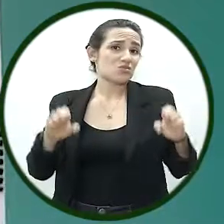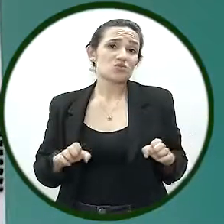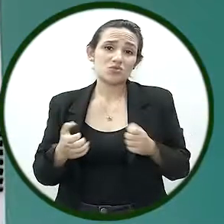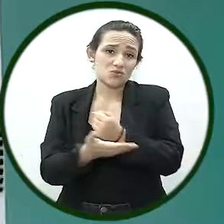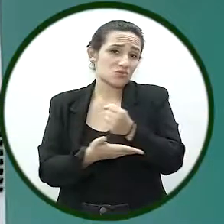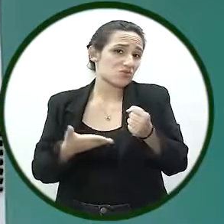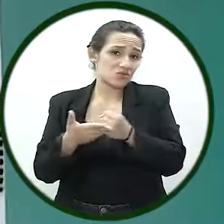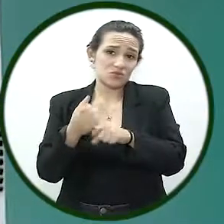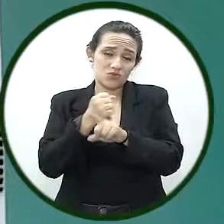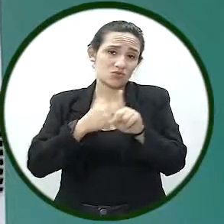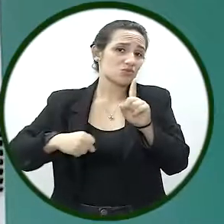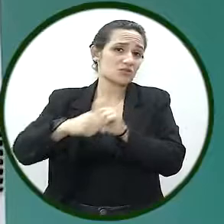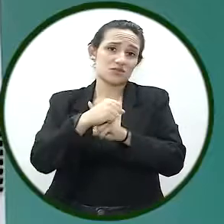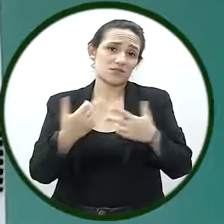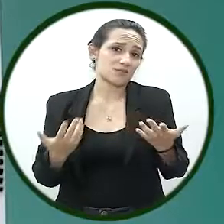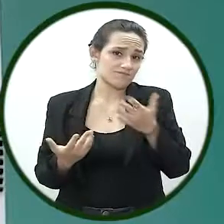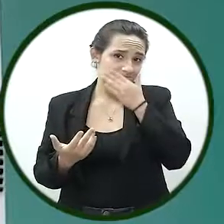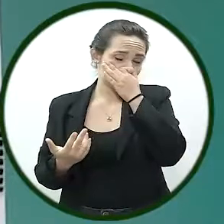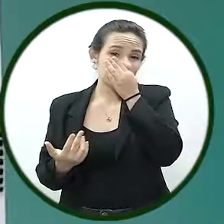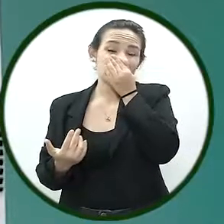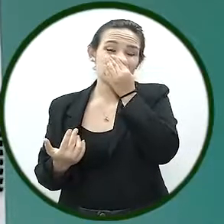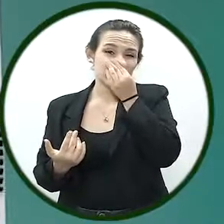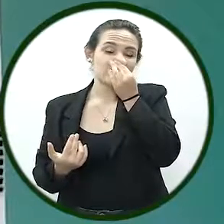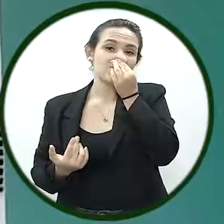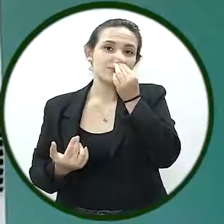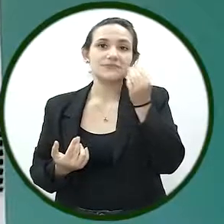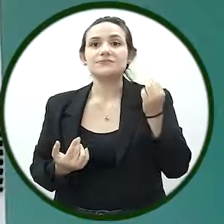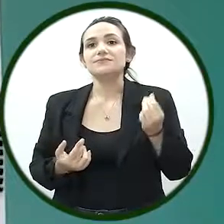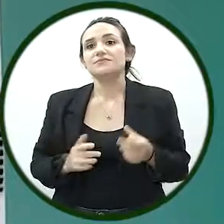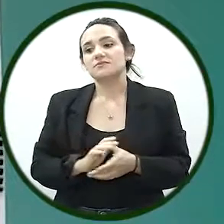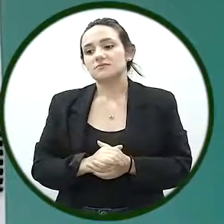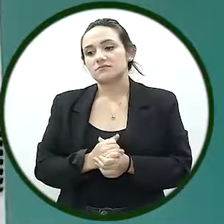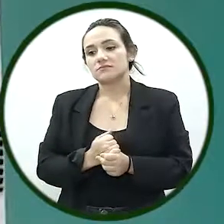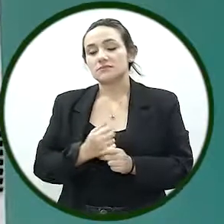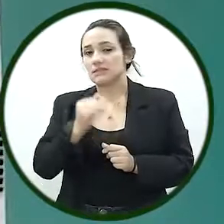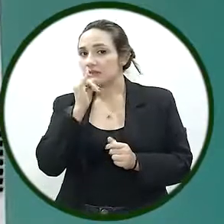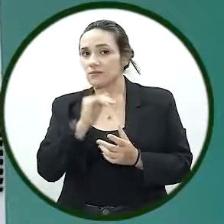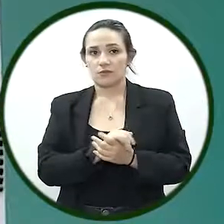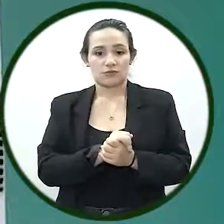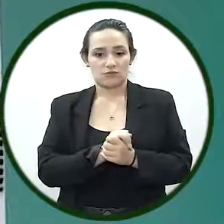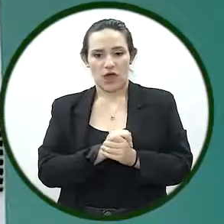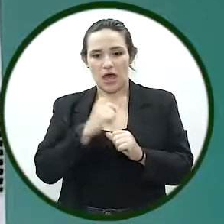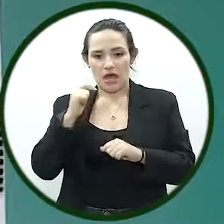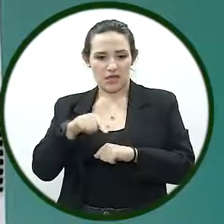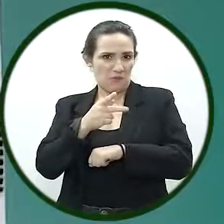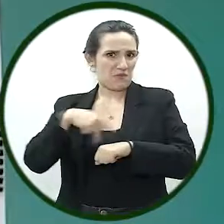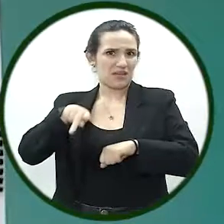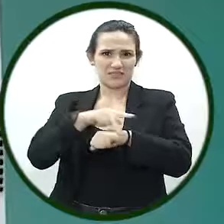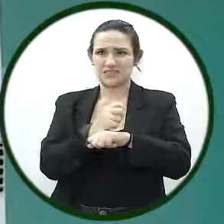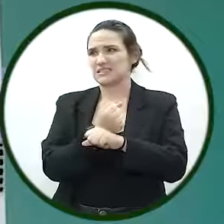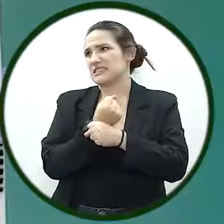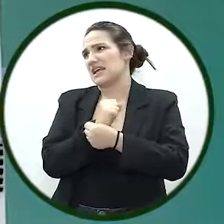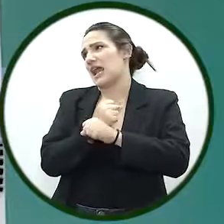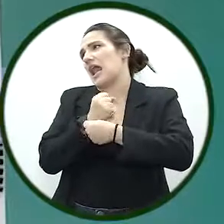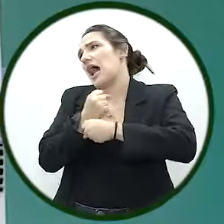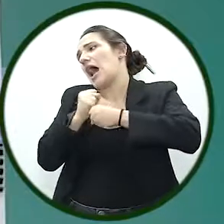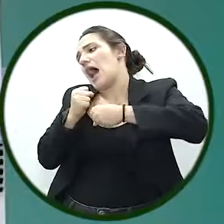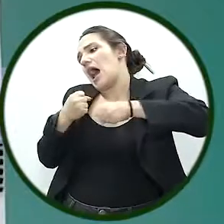estrutura social, essa estrutura, o nosso país é um país